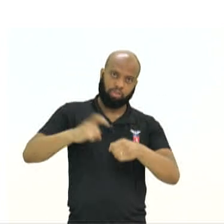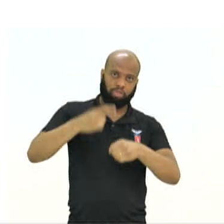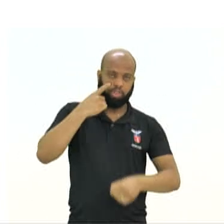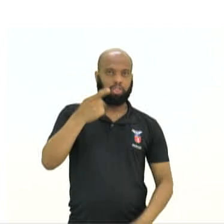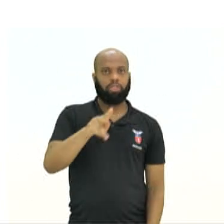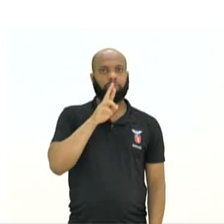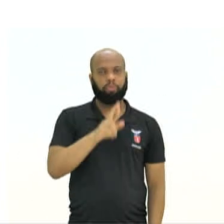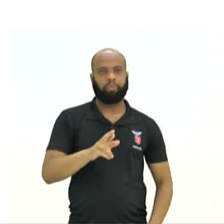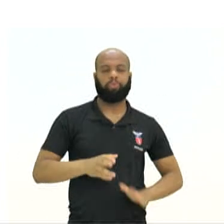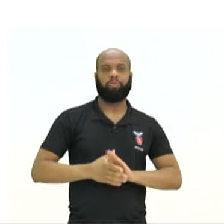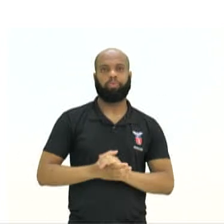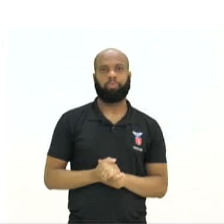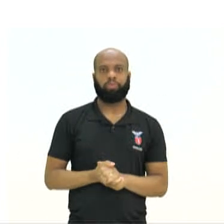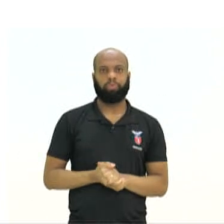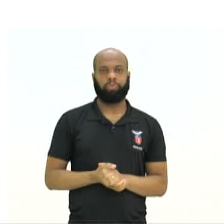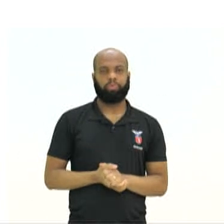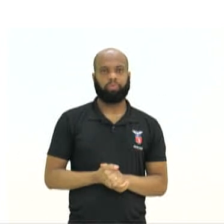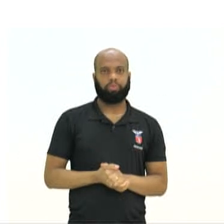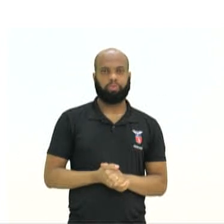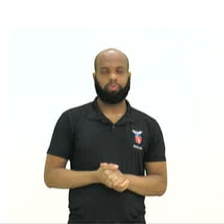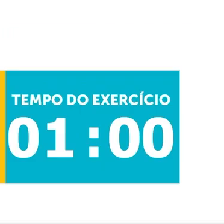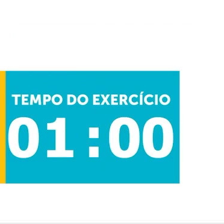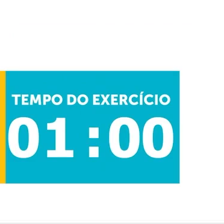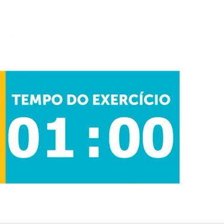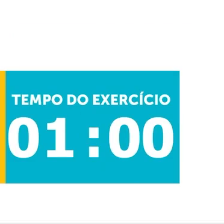vocês, nós já voltamos com a resposta.